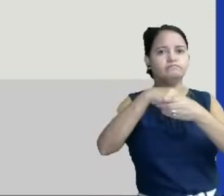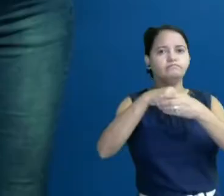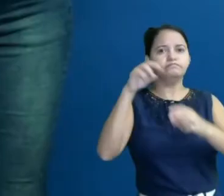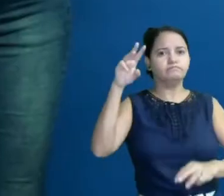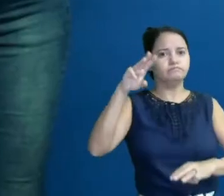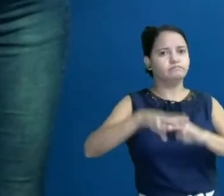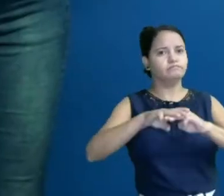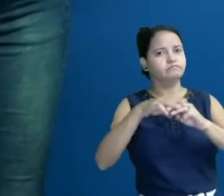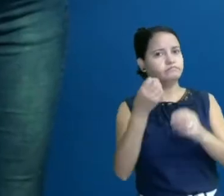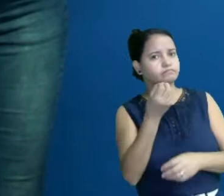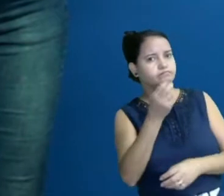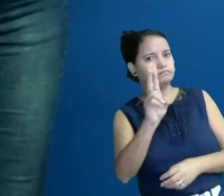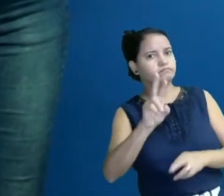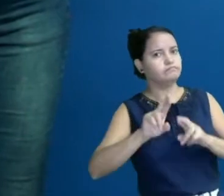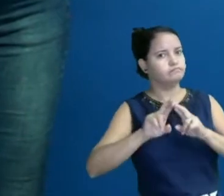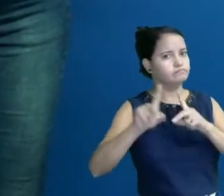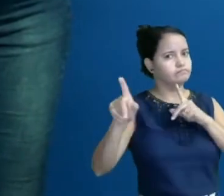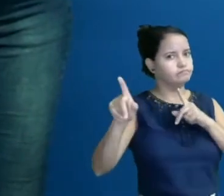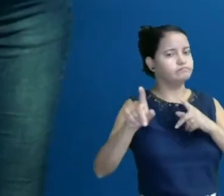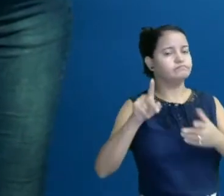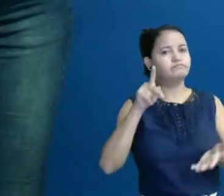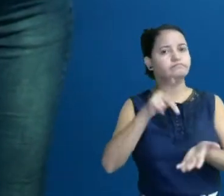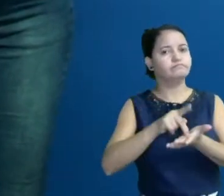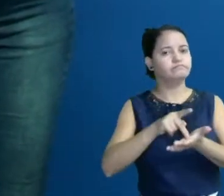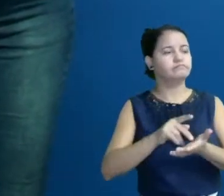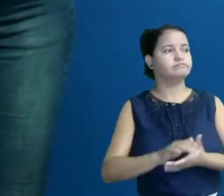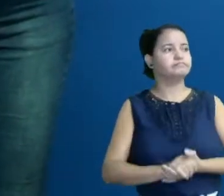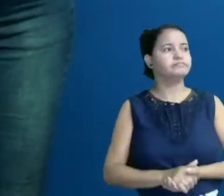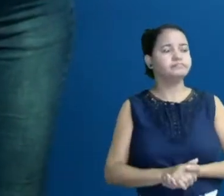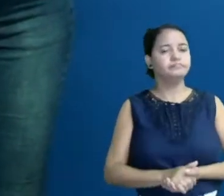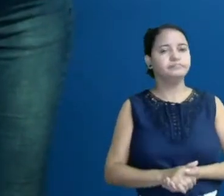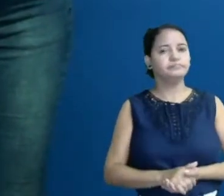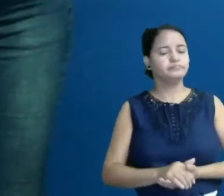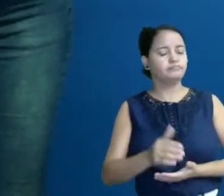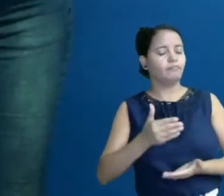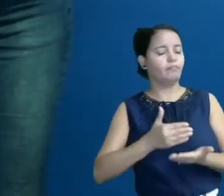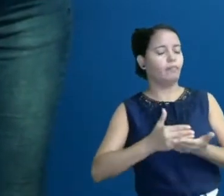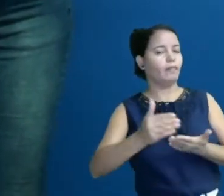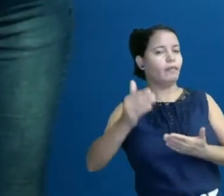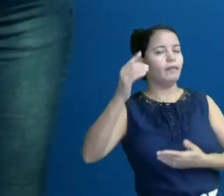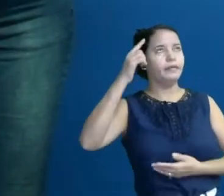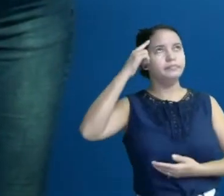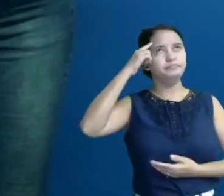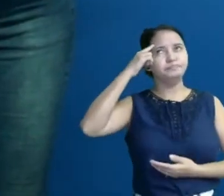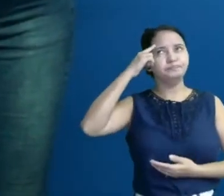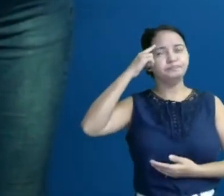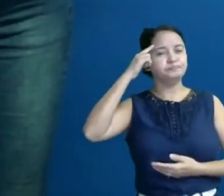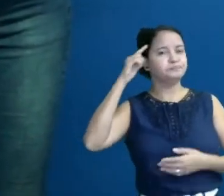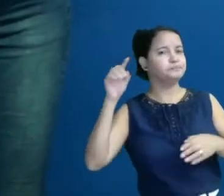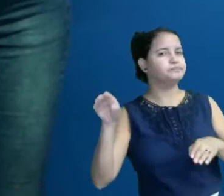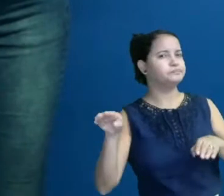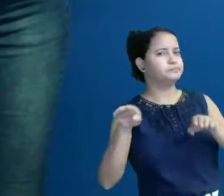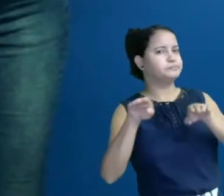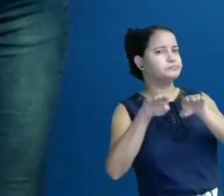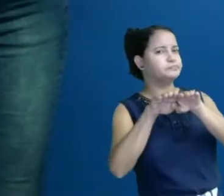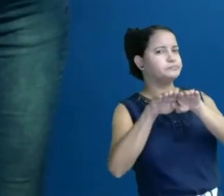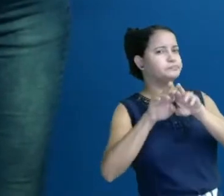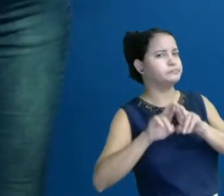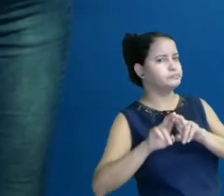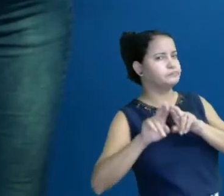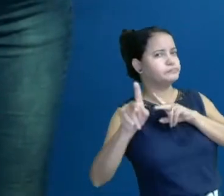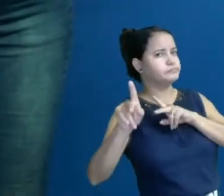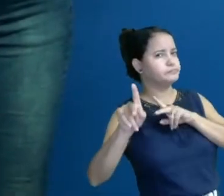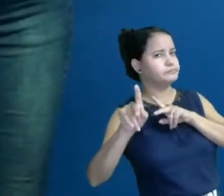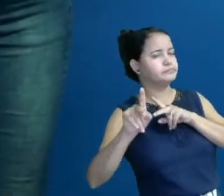verdadeira então vamos lá a gente já começa a pensar sobre igualdade a saudade